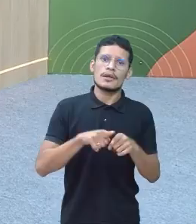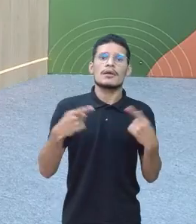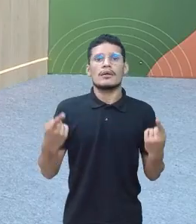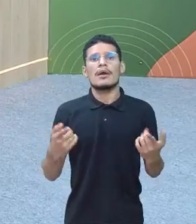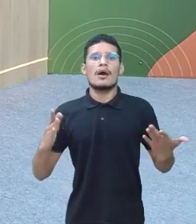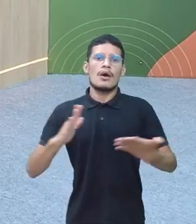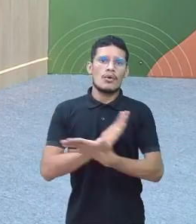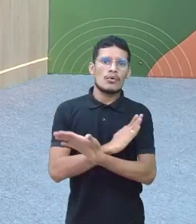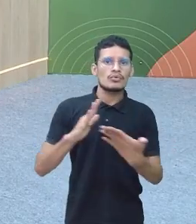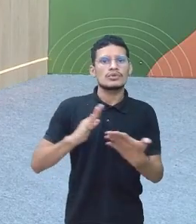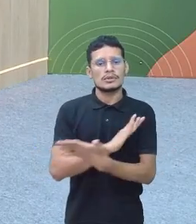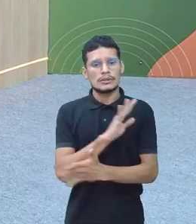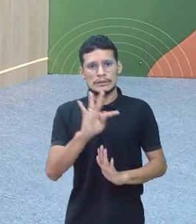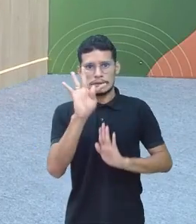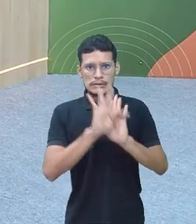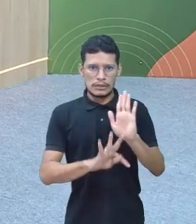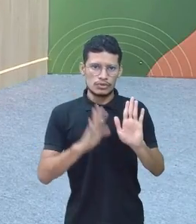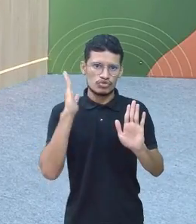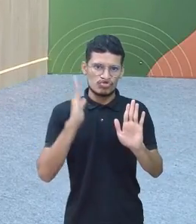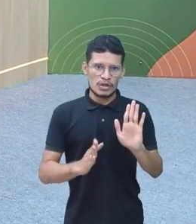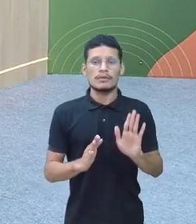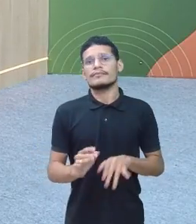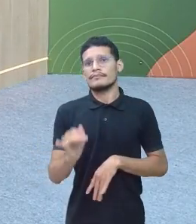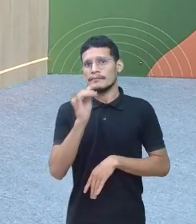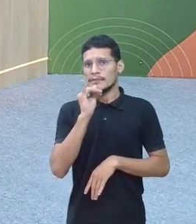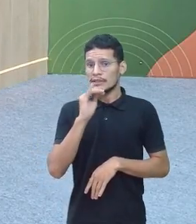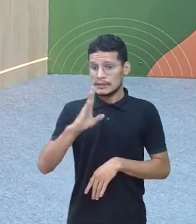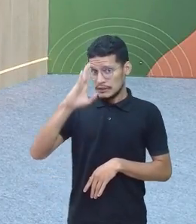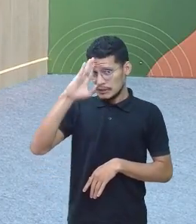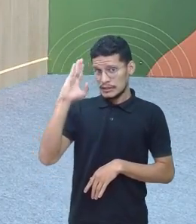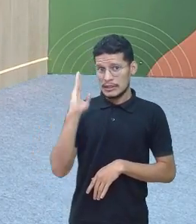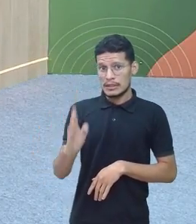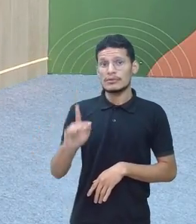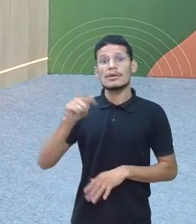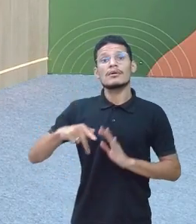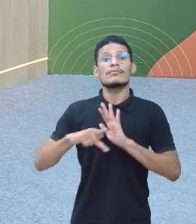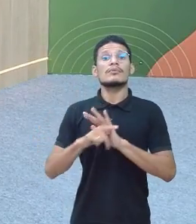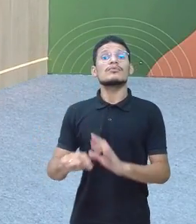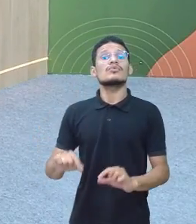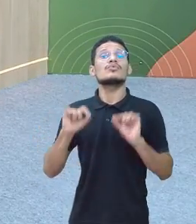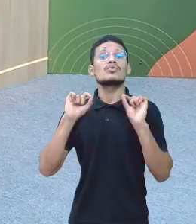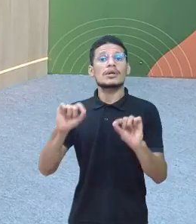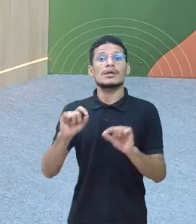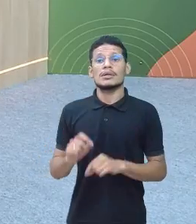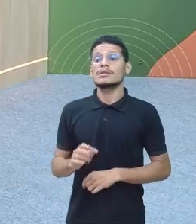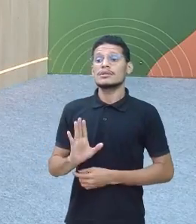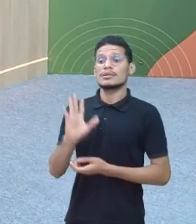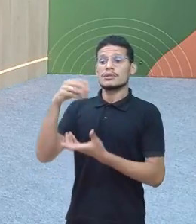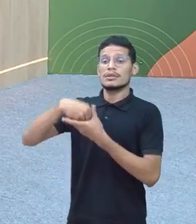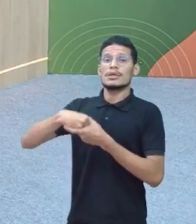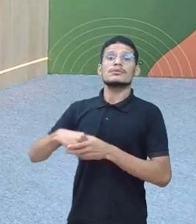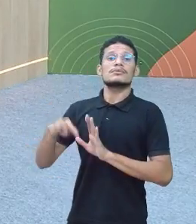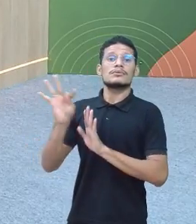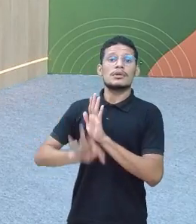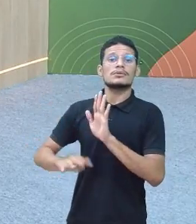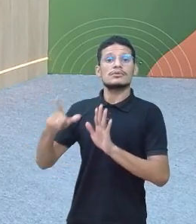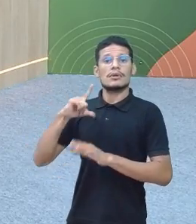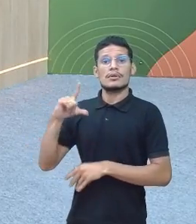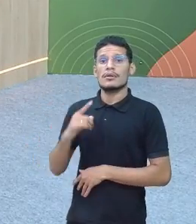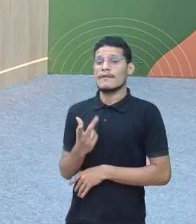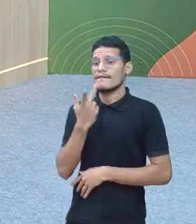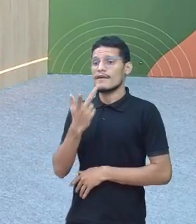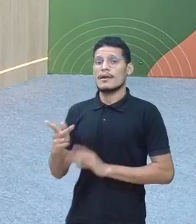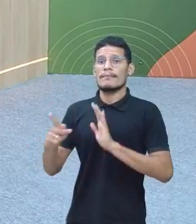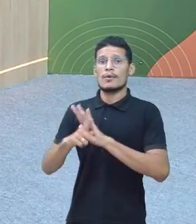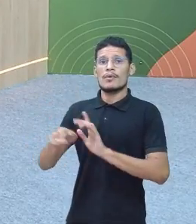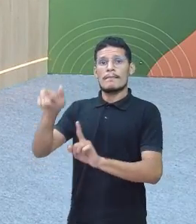de produto textual. Então, a gente tem o discurso direto, que é quando acontece no texto a fala de uma personagem, é